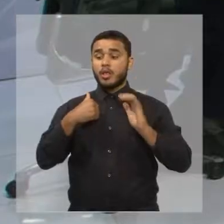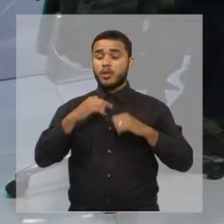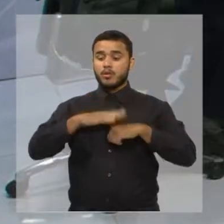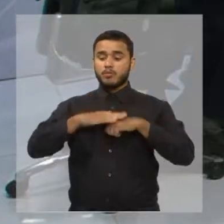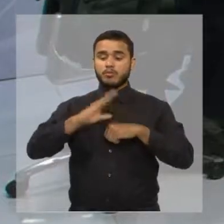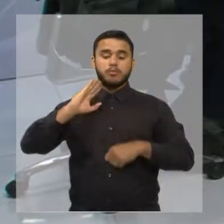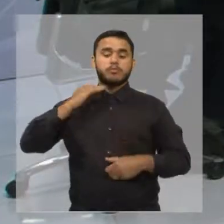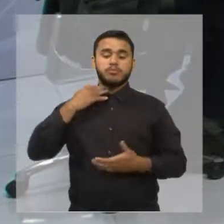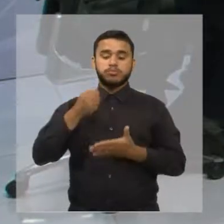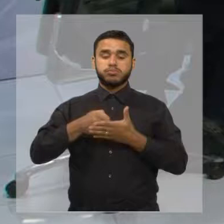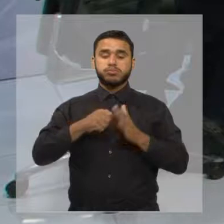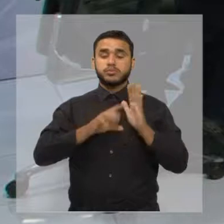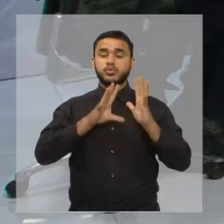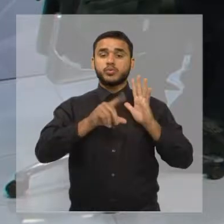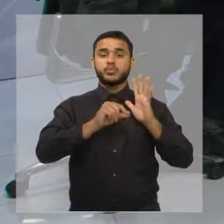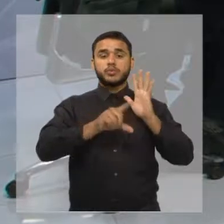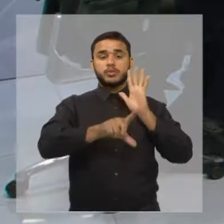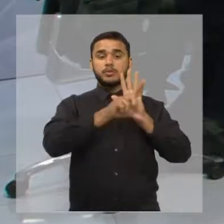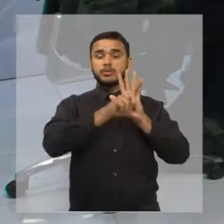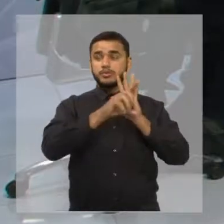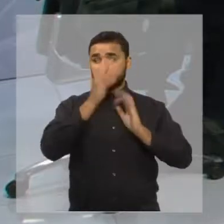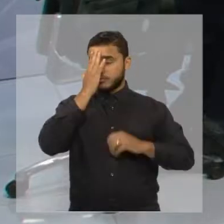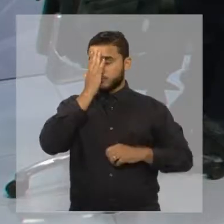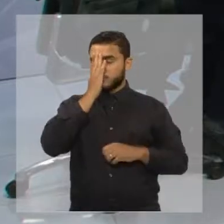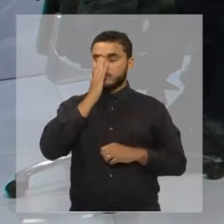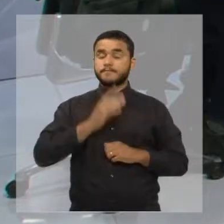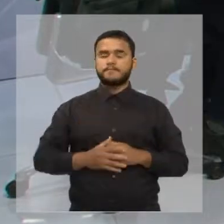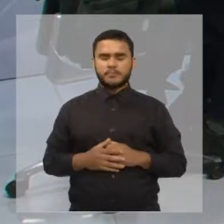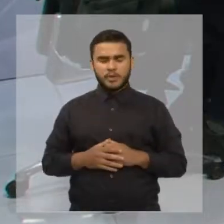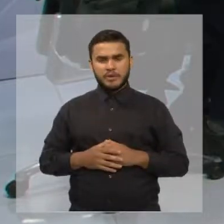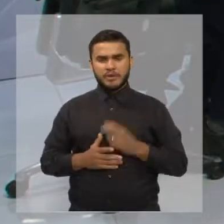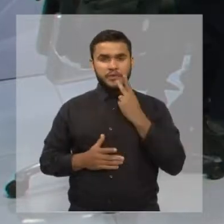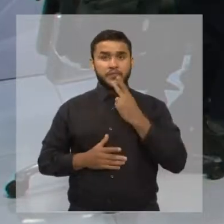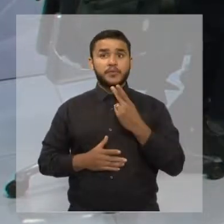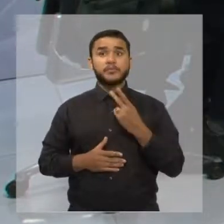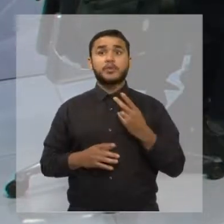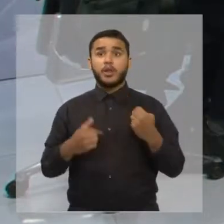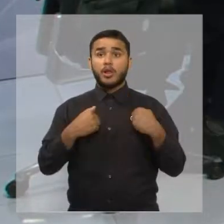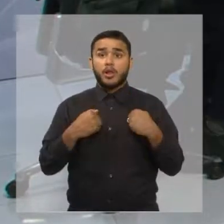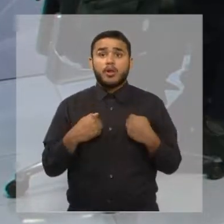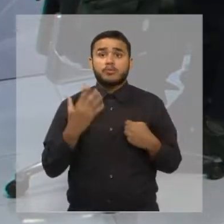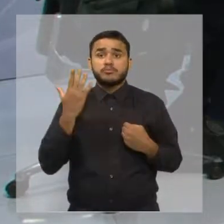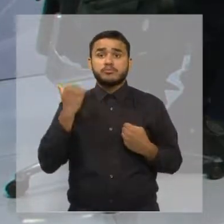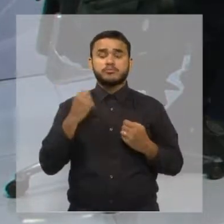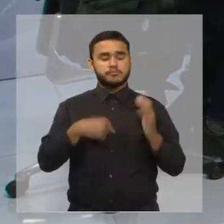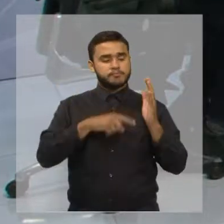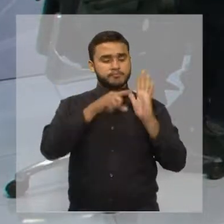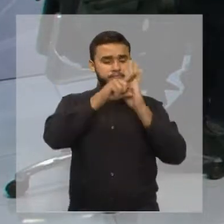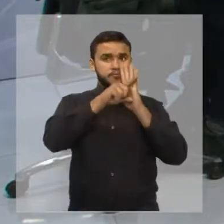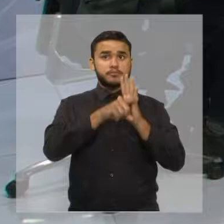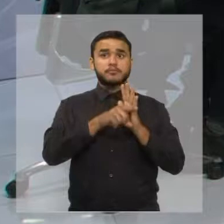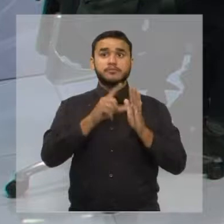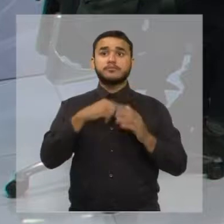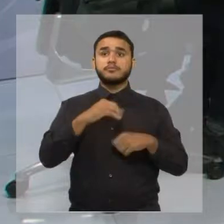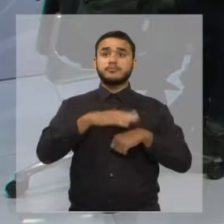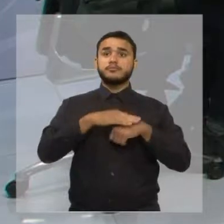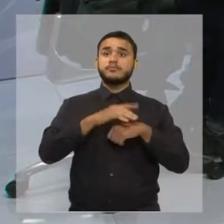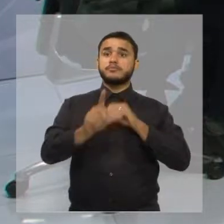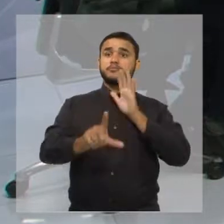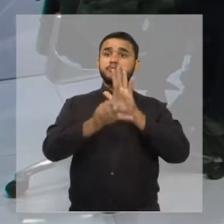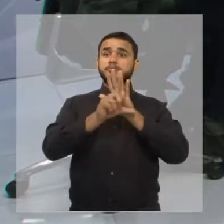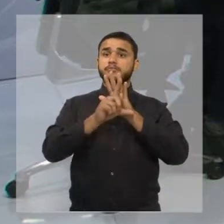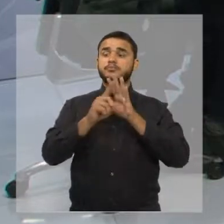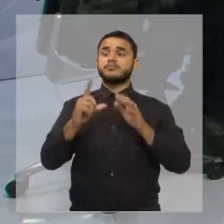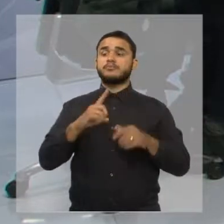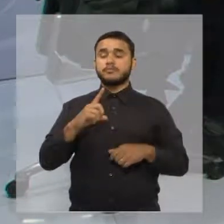direito extraordinário é arbitrariedade. O que pode existir é, com base numa lei de vigência temporária, um direito